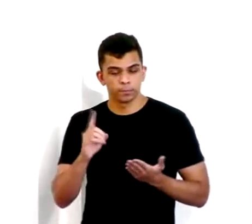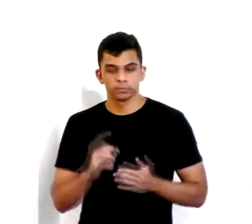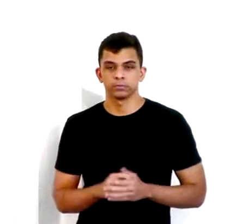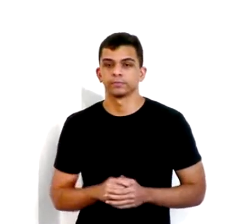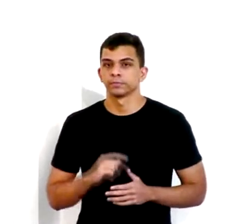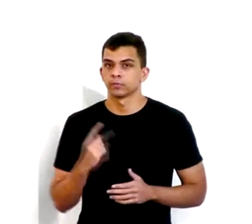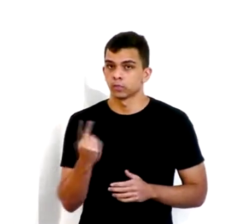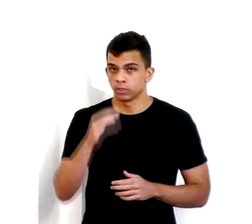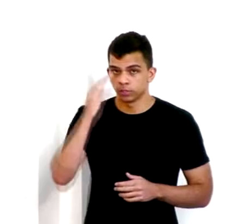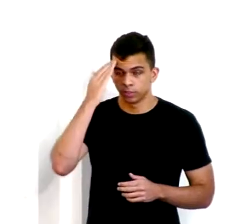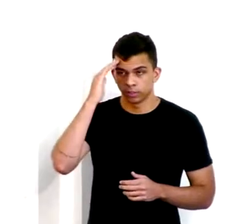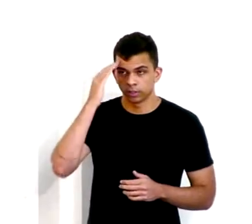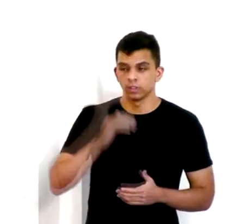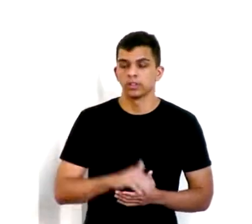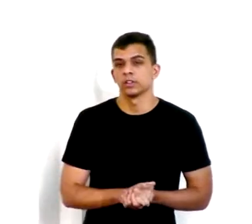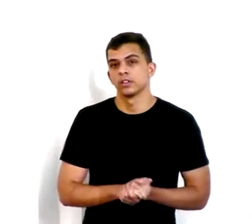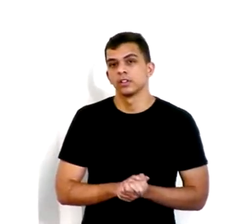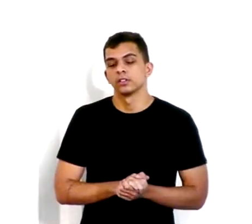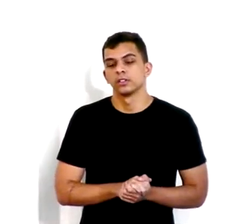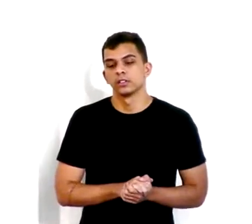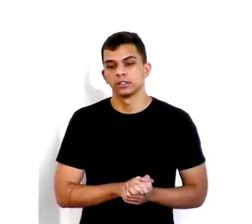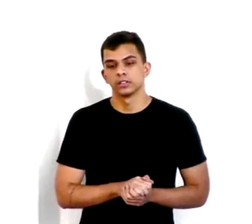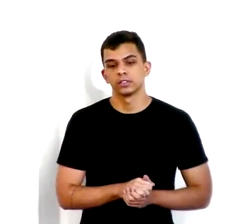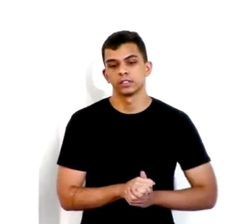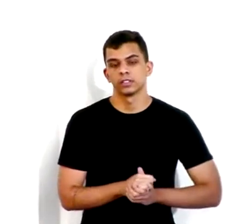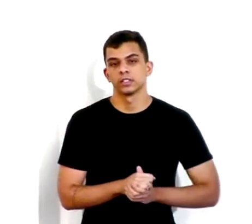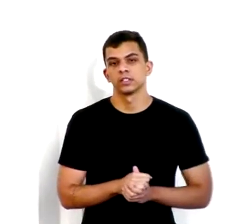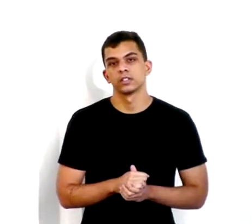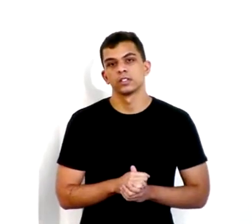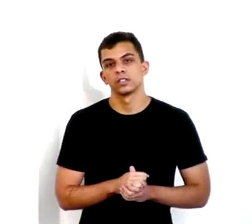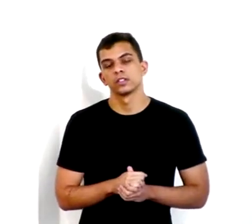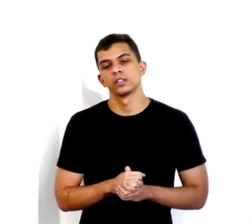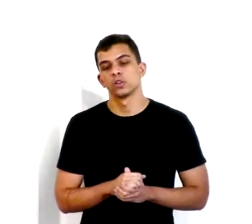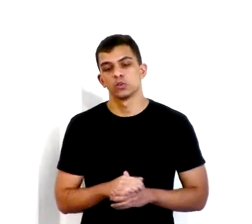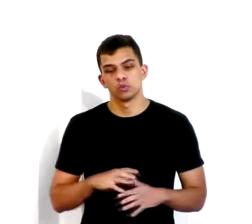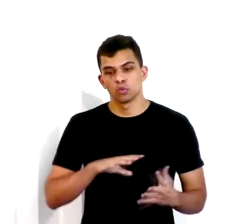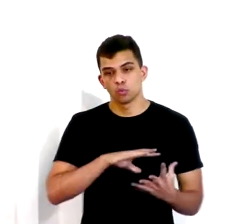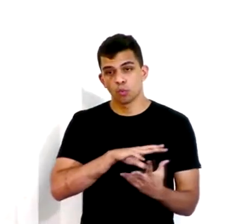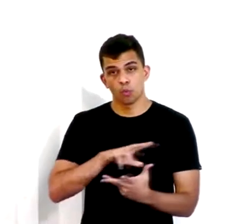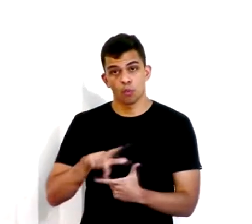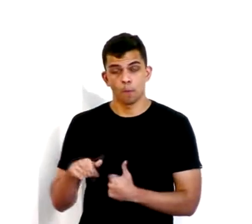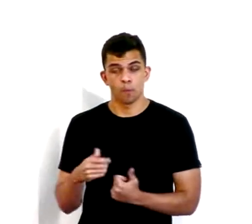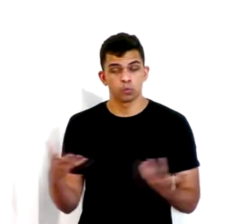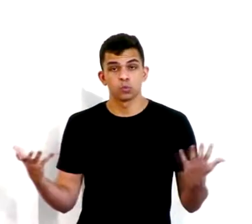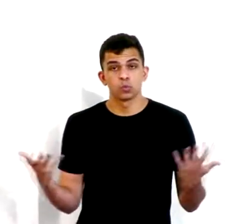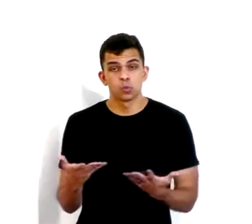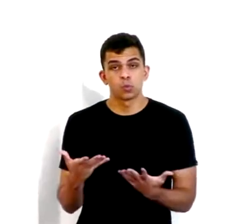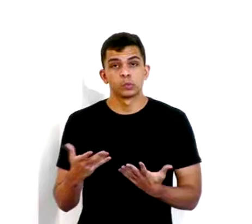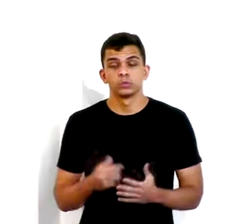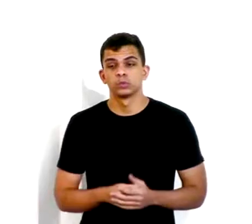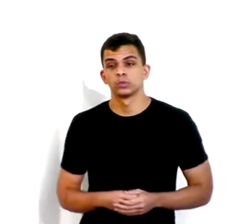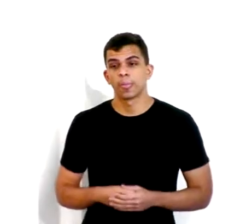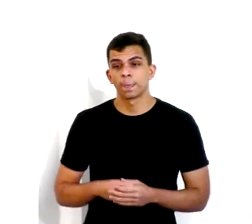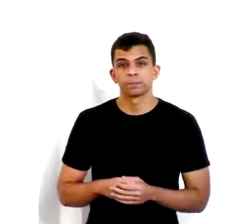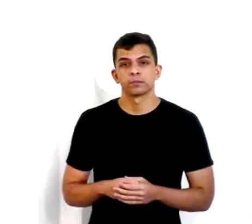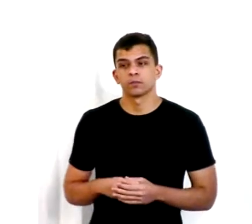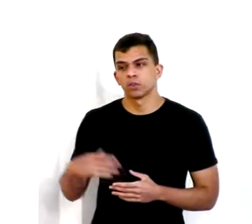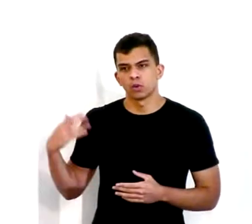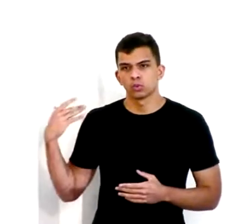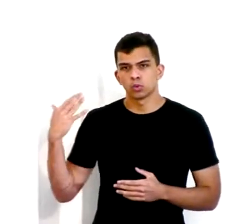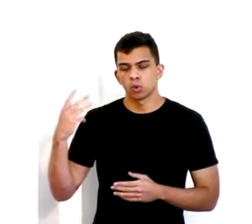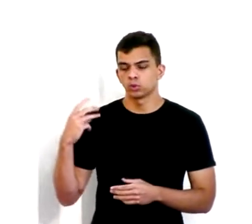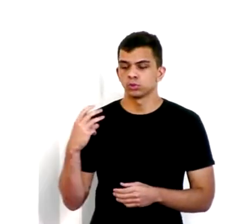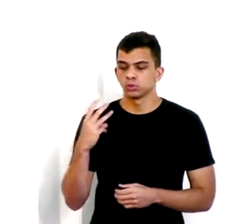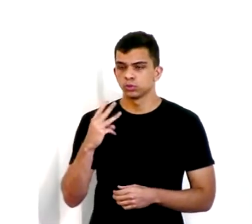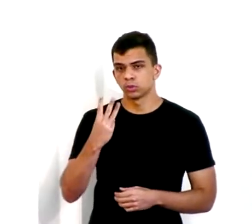era moderna, que se desenrolou ao longo de séculos, pelo menos 300 anos, período